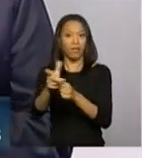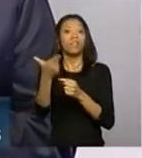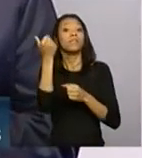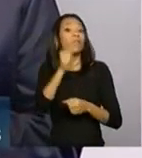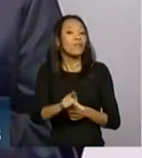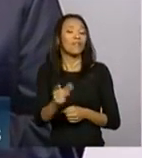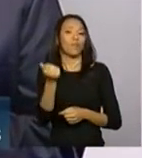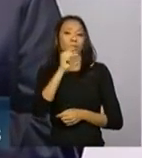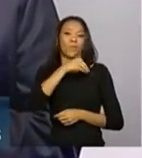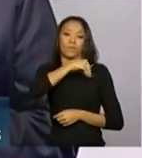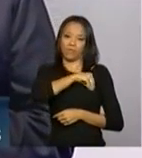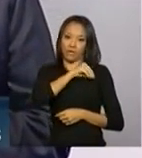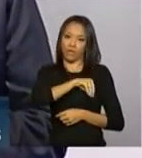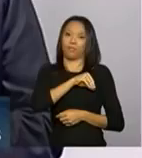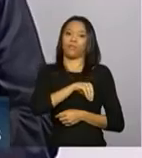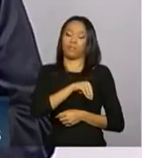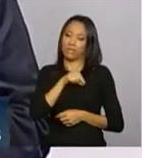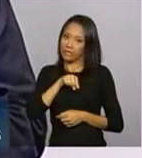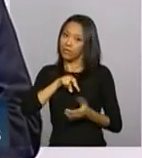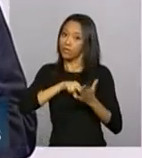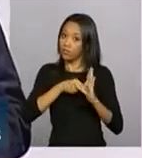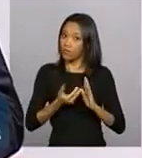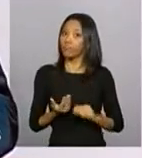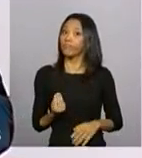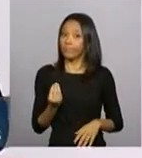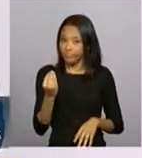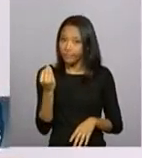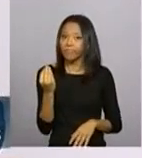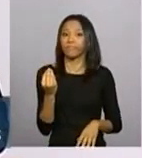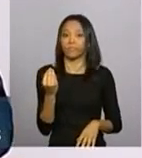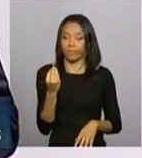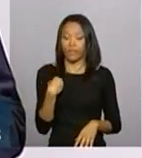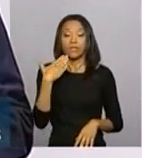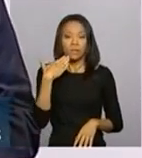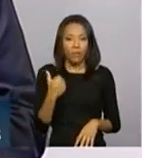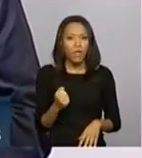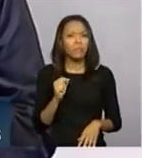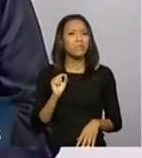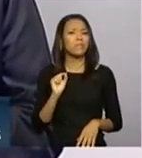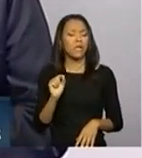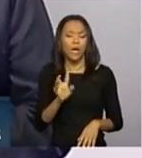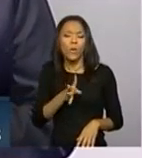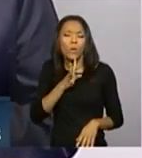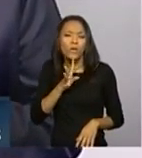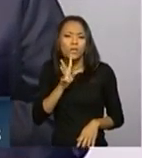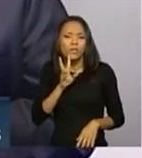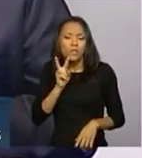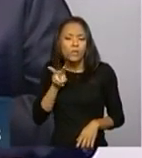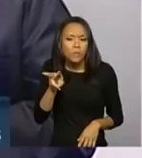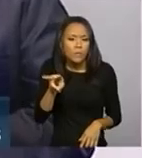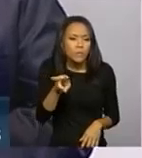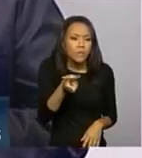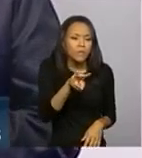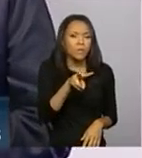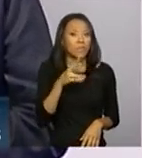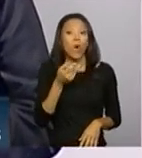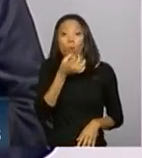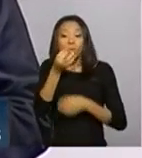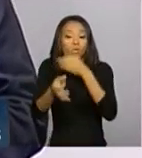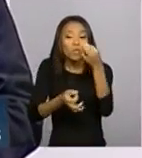trabalhadores. Significa muito. Sabemos que é chegando perto, estando próximo, ouvindo muito as